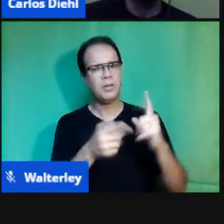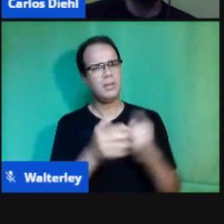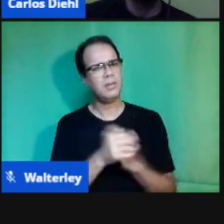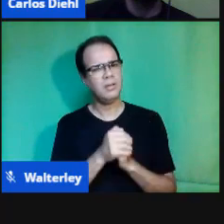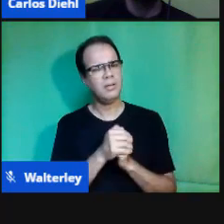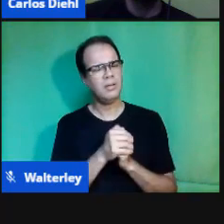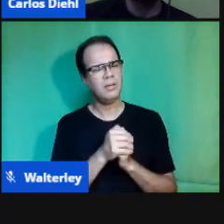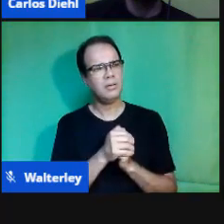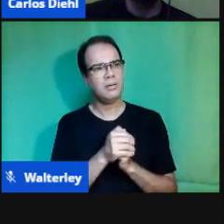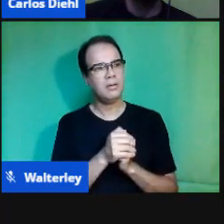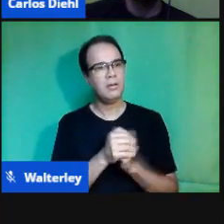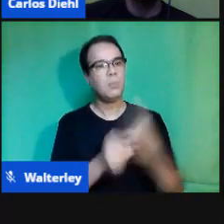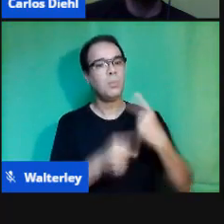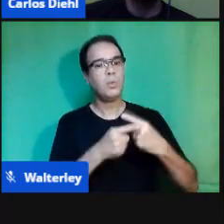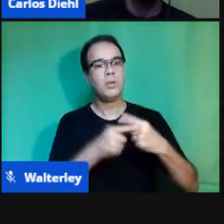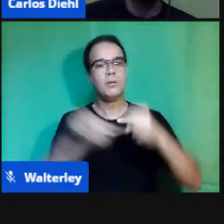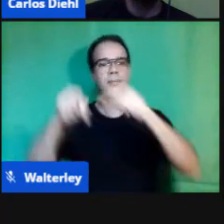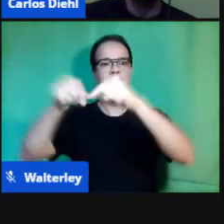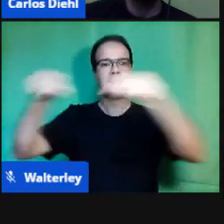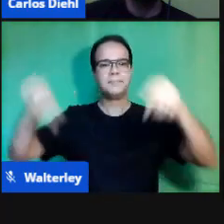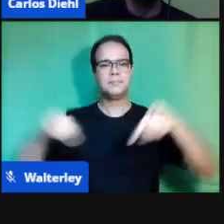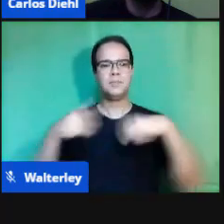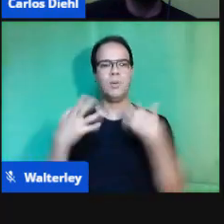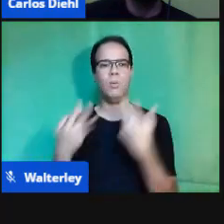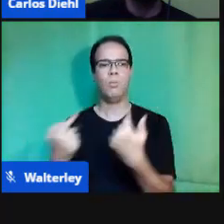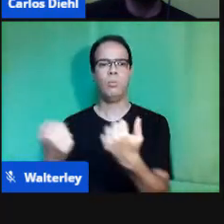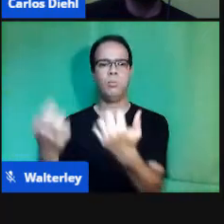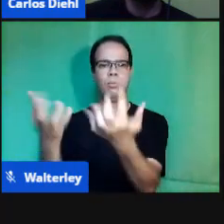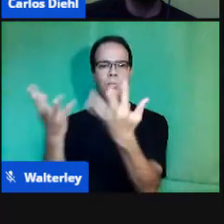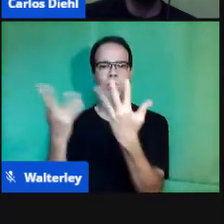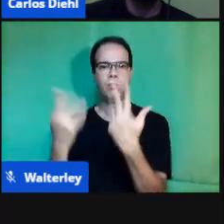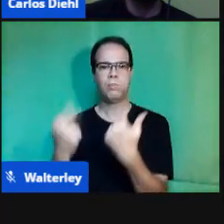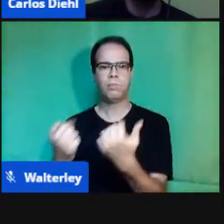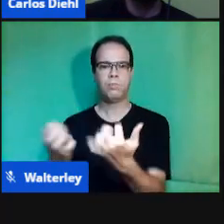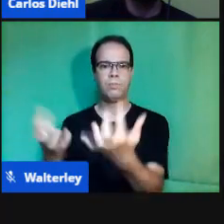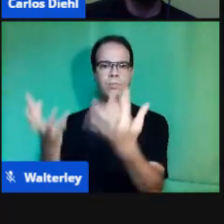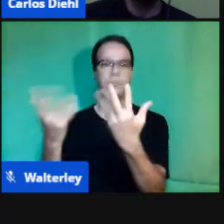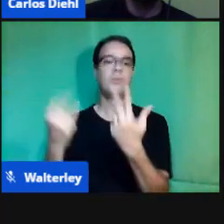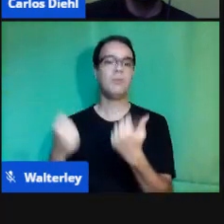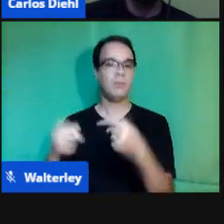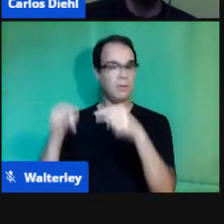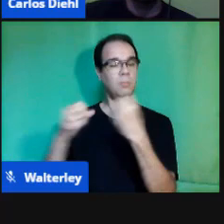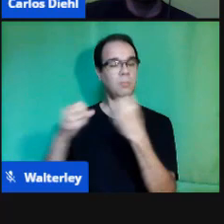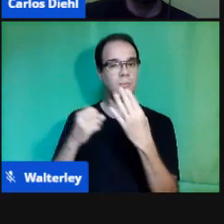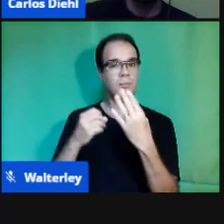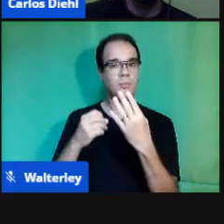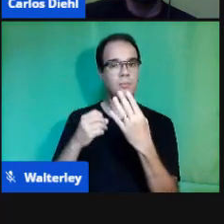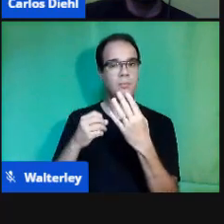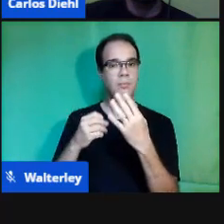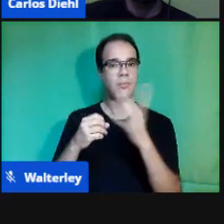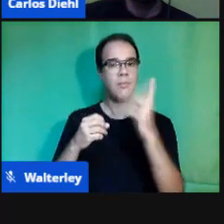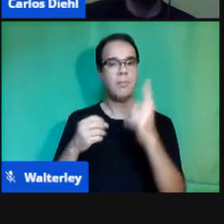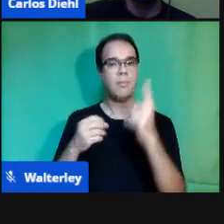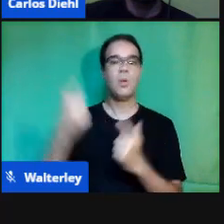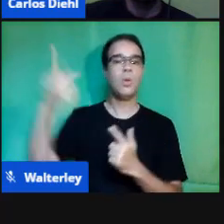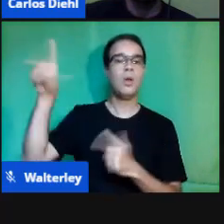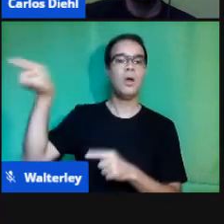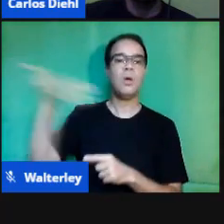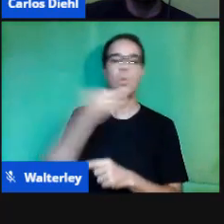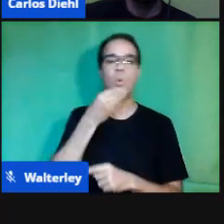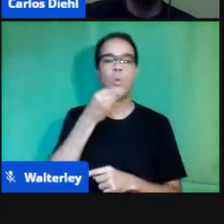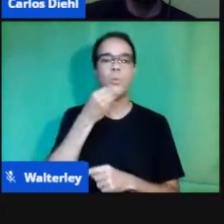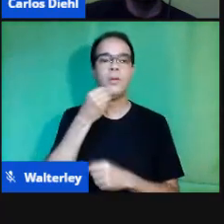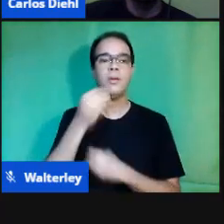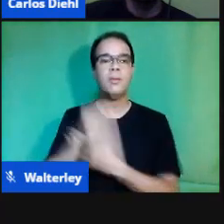quê? Nós temos uma preservação ambiental. O que ele faz? Ele desmata um pedaço de terra, faz a sua lavoura. Quando a